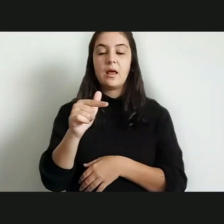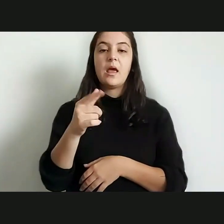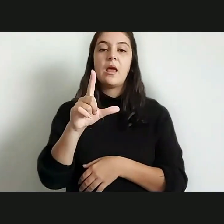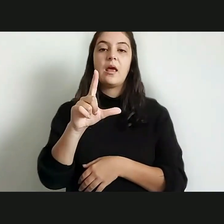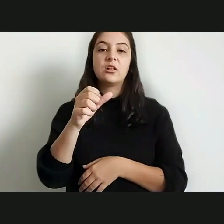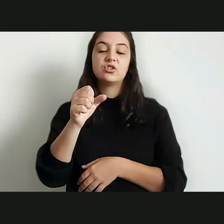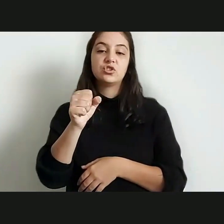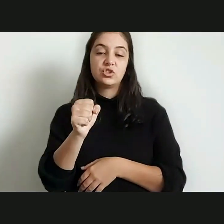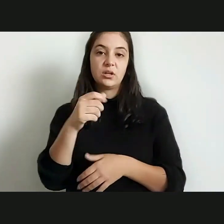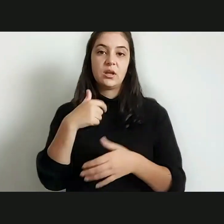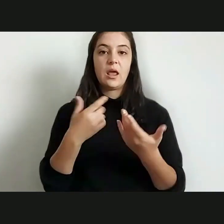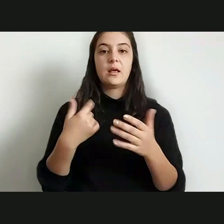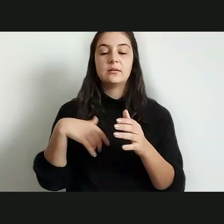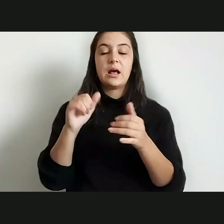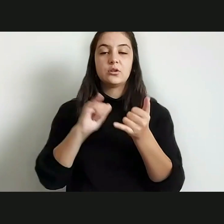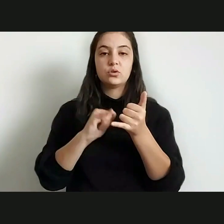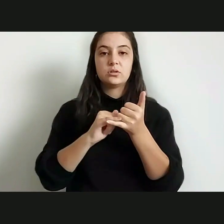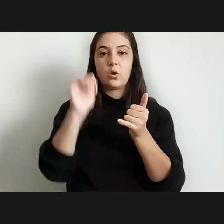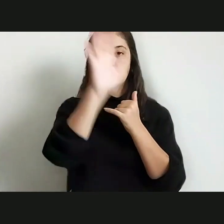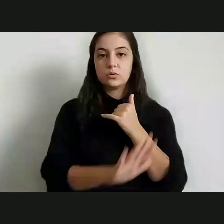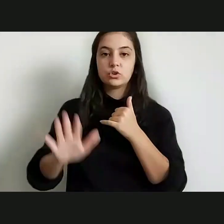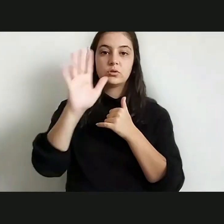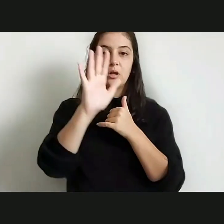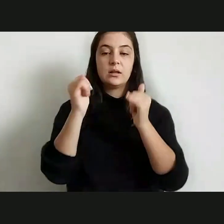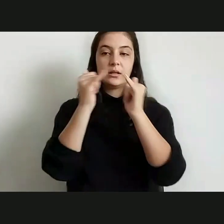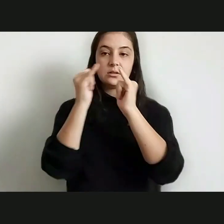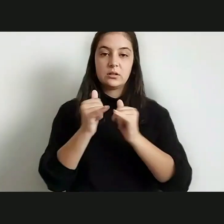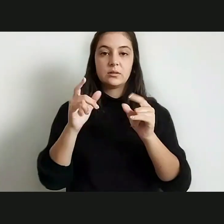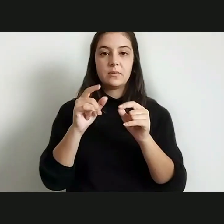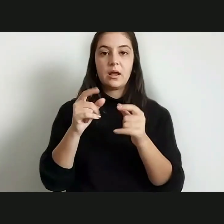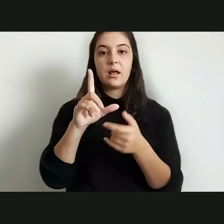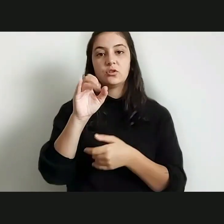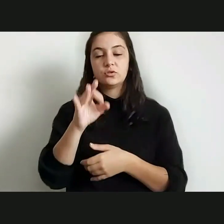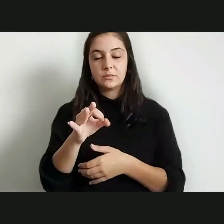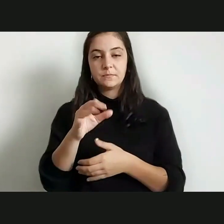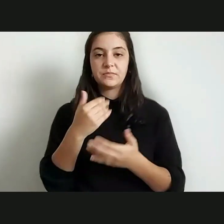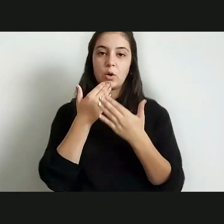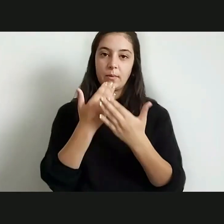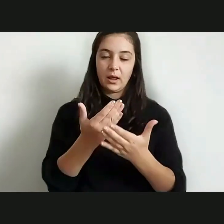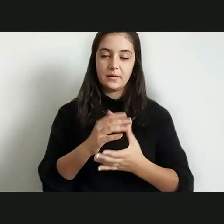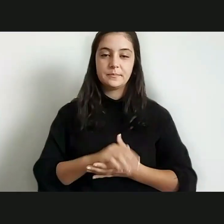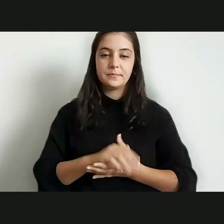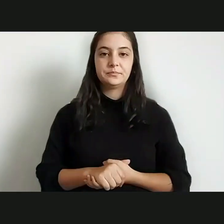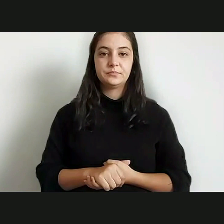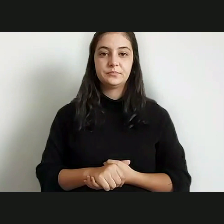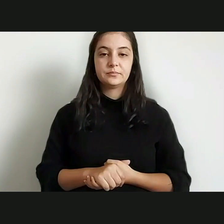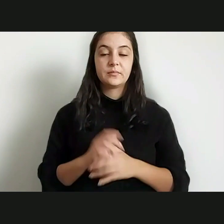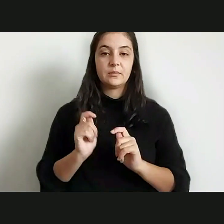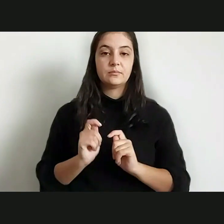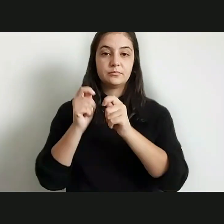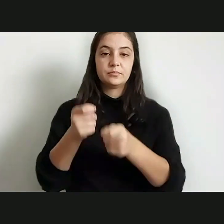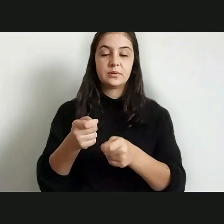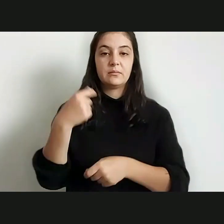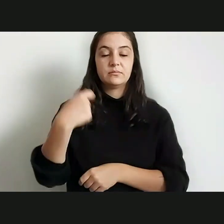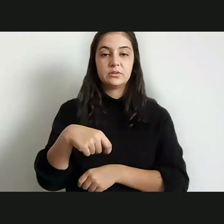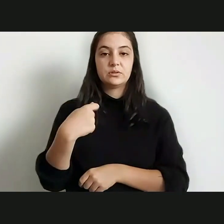e Profissional da Interpretação Língua Gestual, a quem agradecemos desde já. Tem a palavra a Presidente do